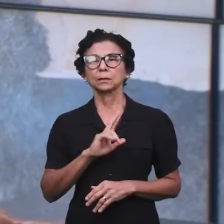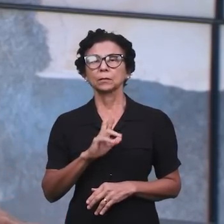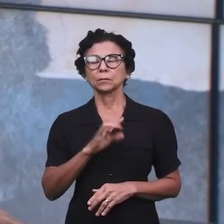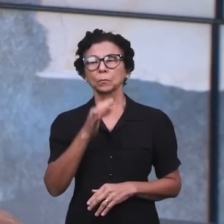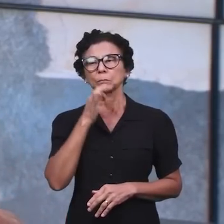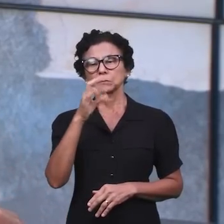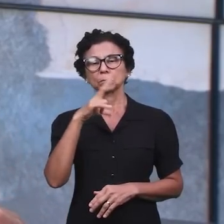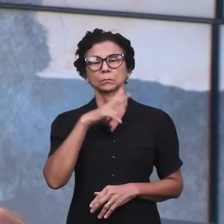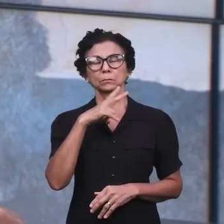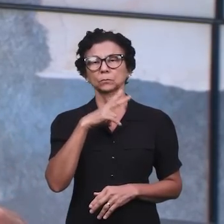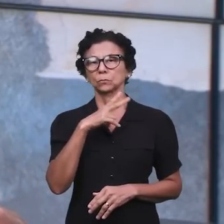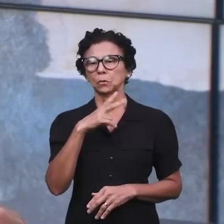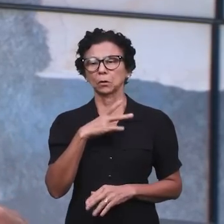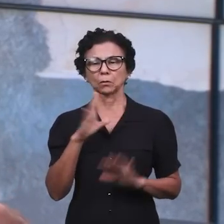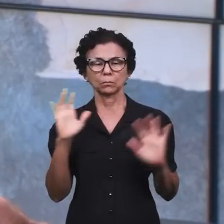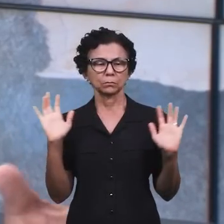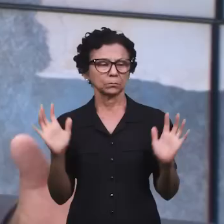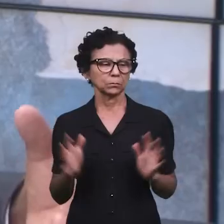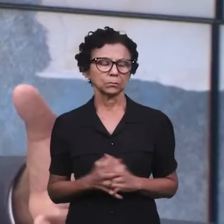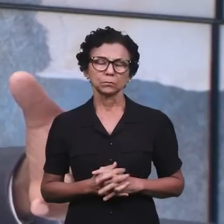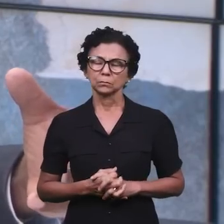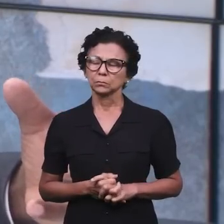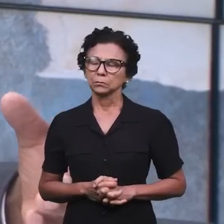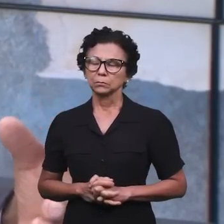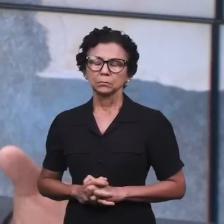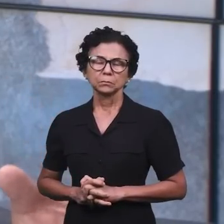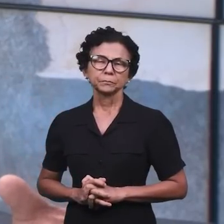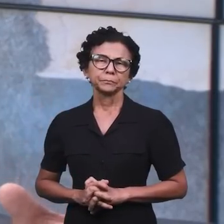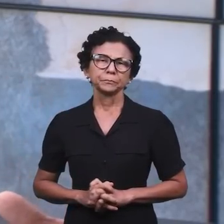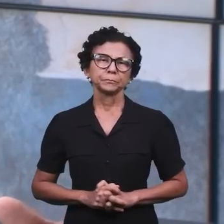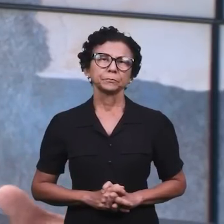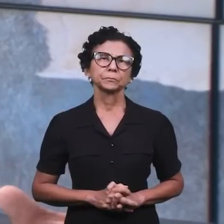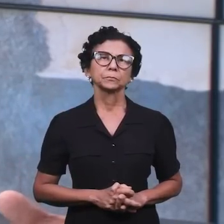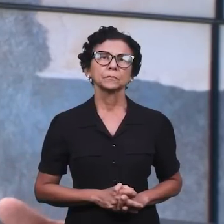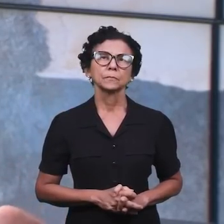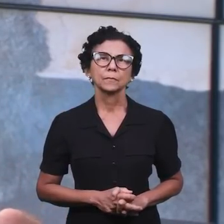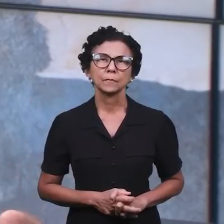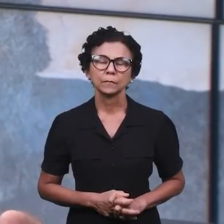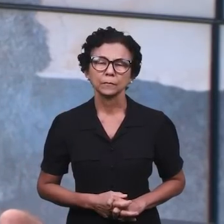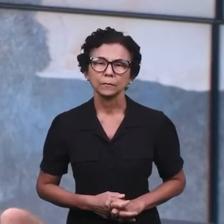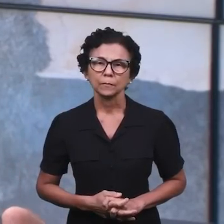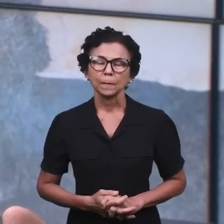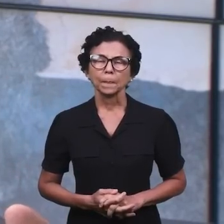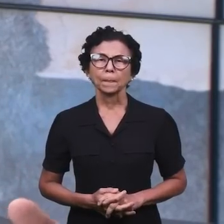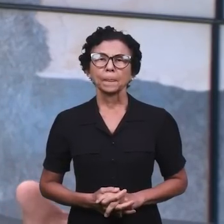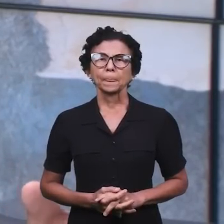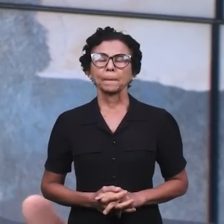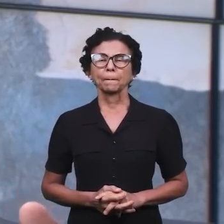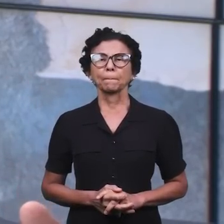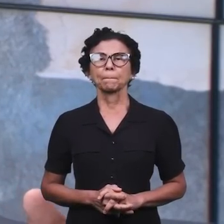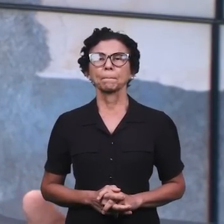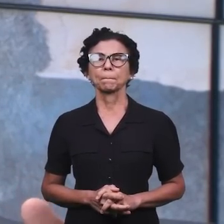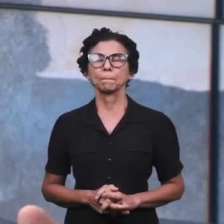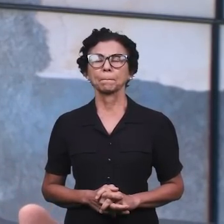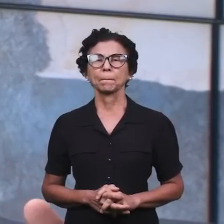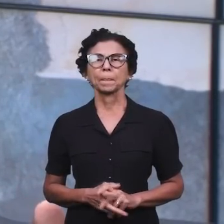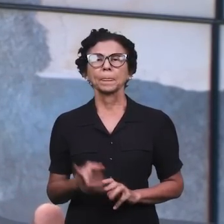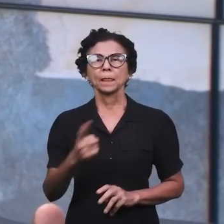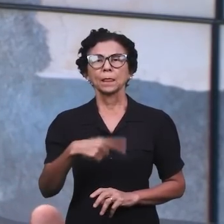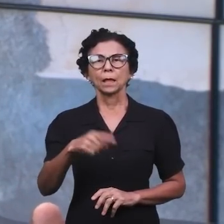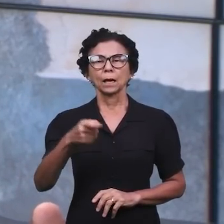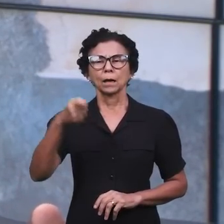ou qualquer outro pastor. O fundamento de autoridade que temos para